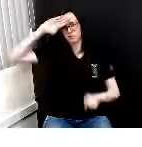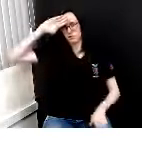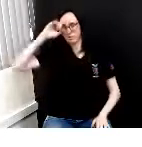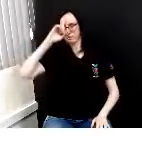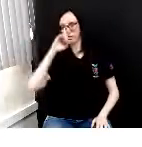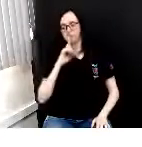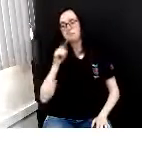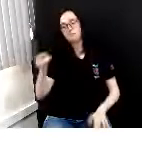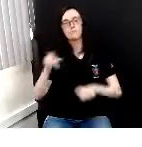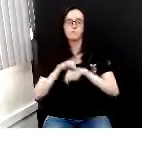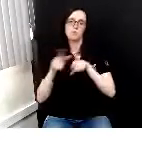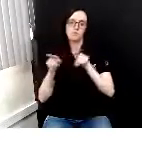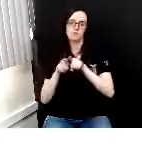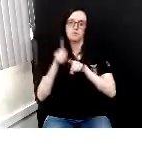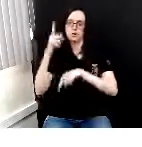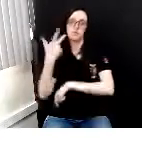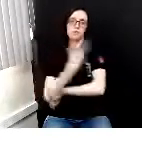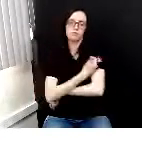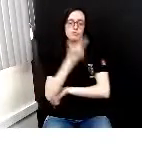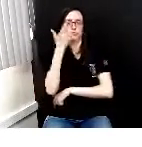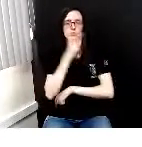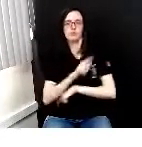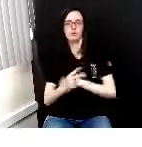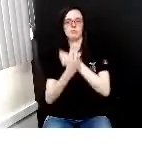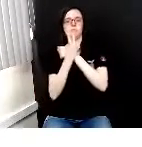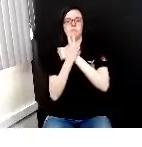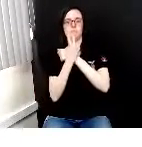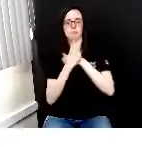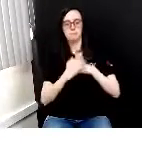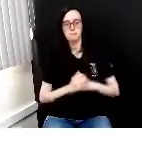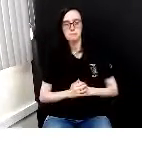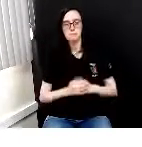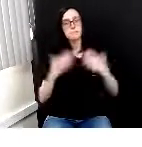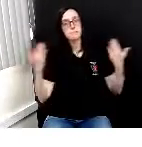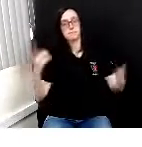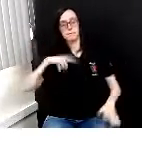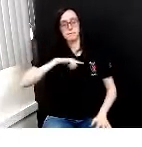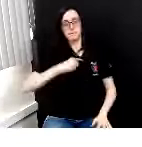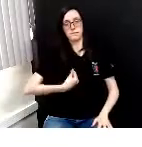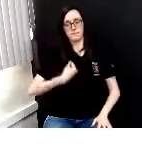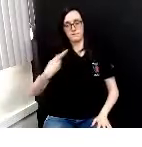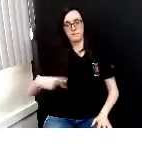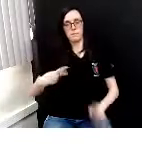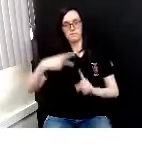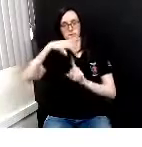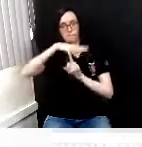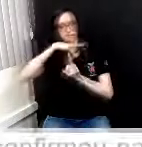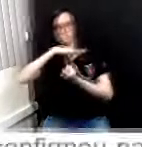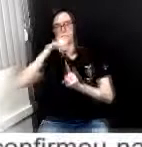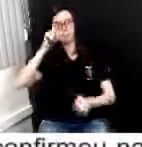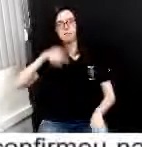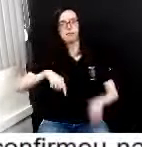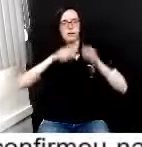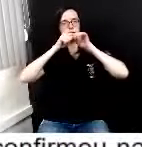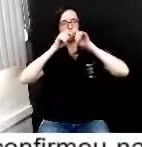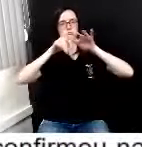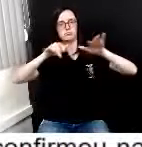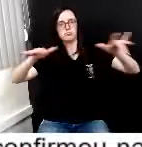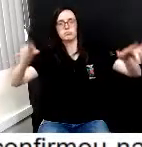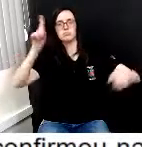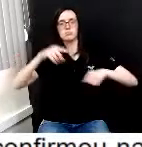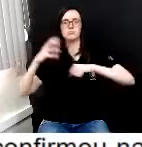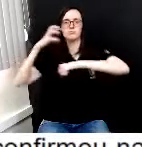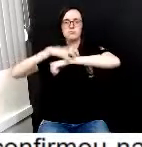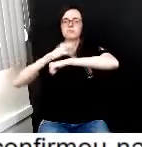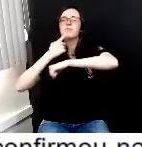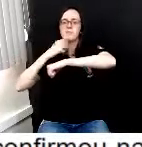que também é protegida por vacinas. E neste sentido, nós estamos vivendo no estado do Paraná uma epidemia de